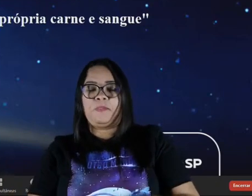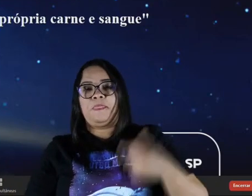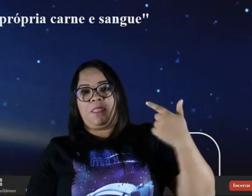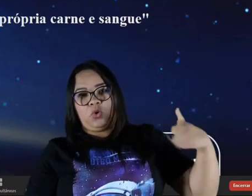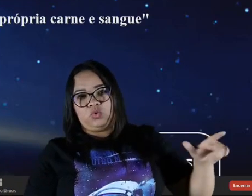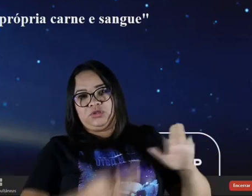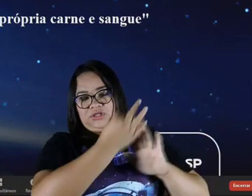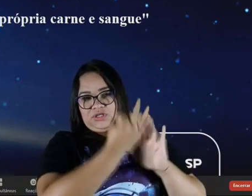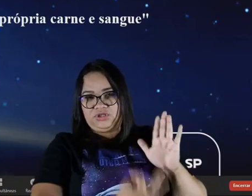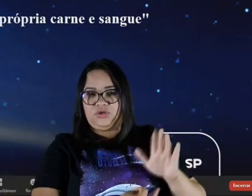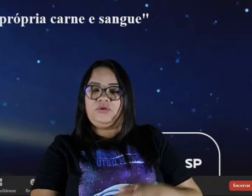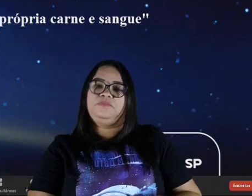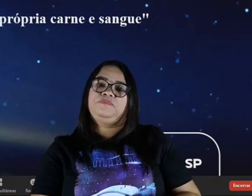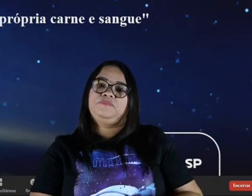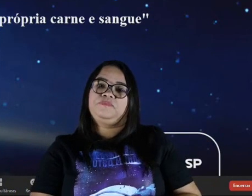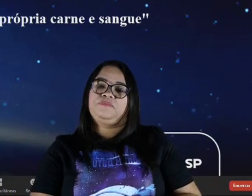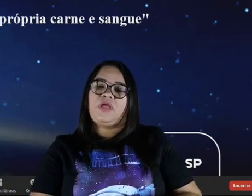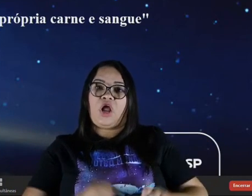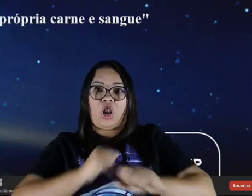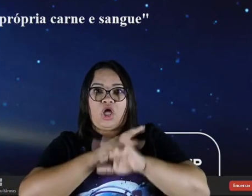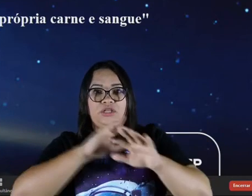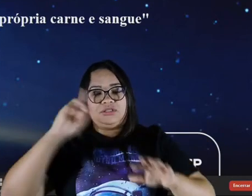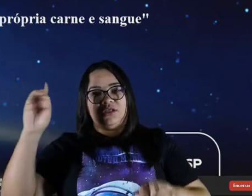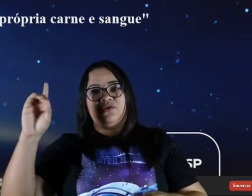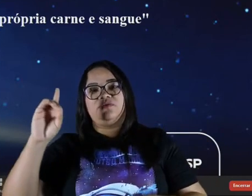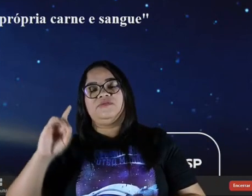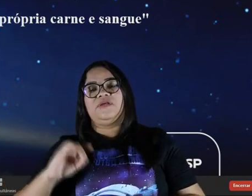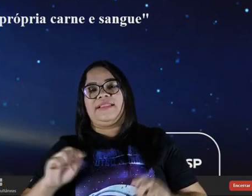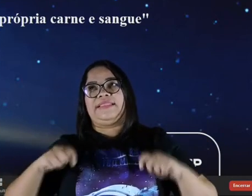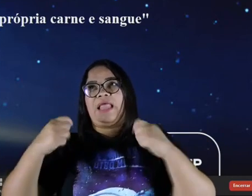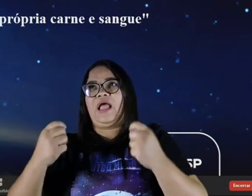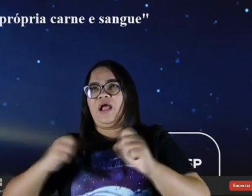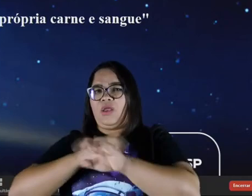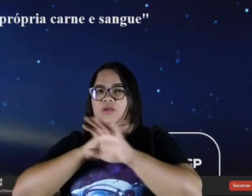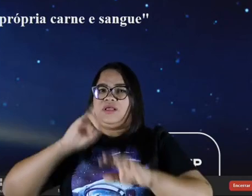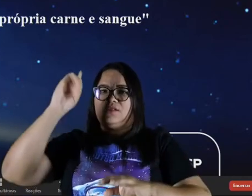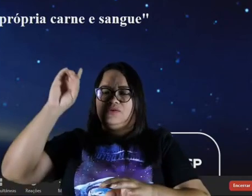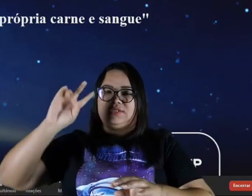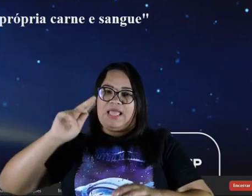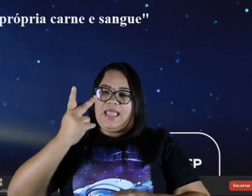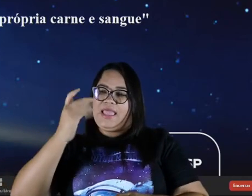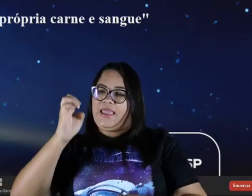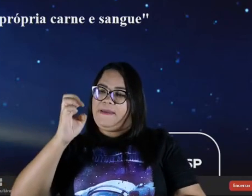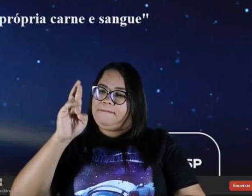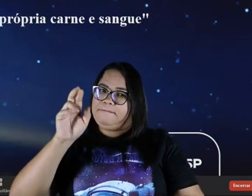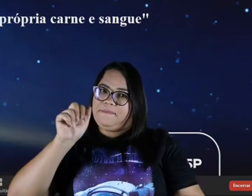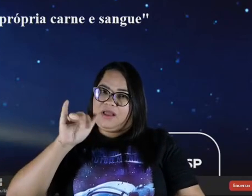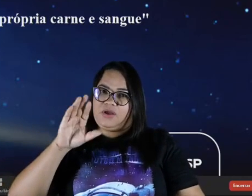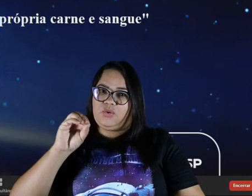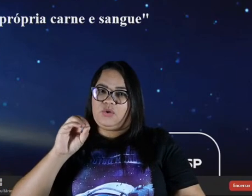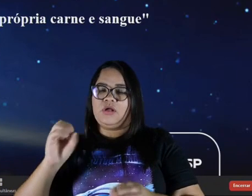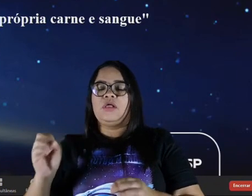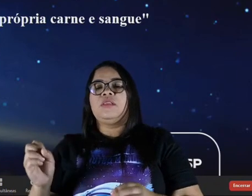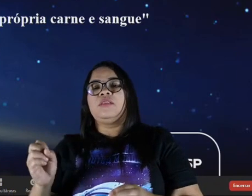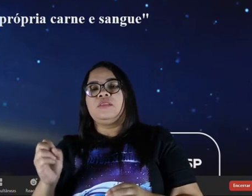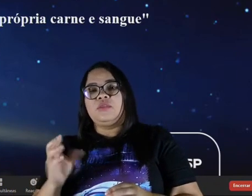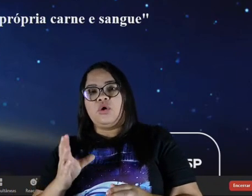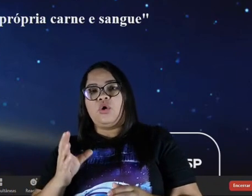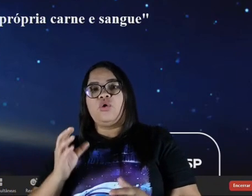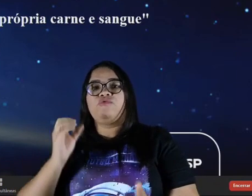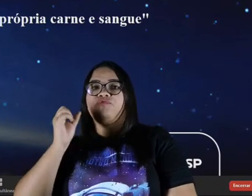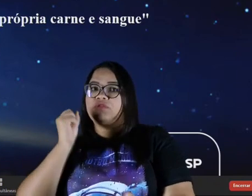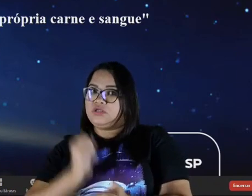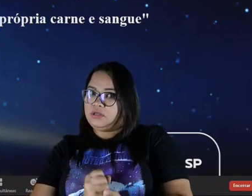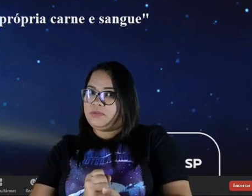para a glória de Deus, diga a verdade. Que a expressão dá glória a Deus em hebraico, o Novo Testamento foi escrito em grego, mas com